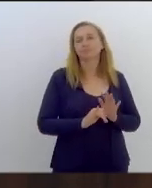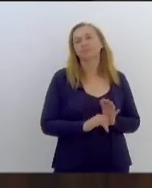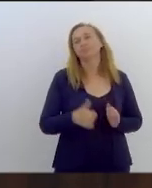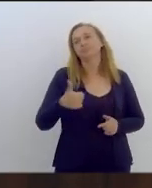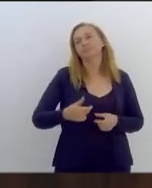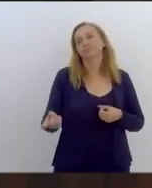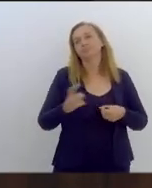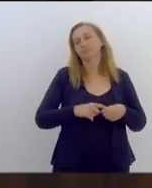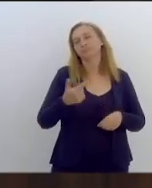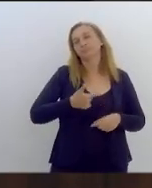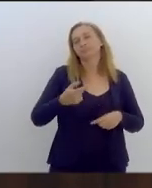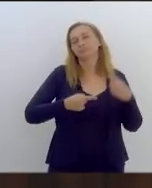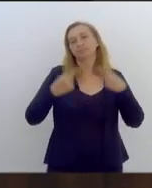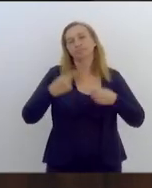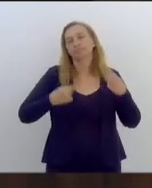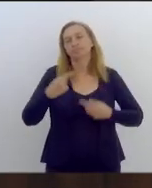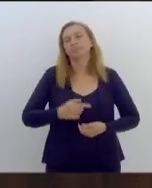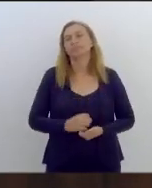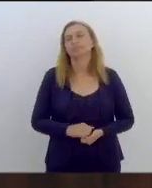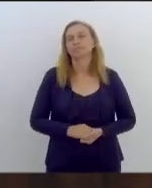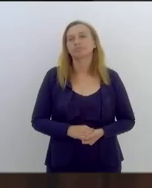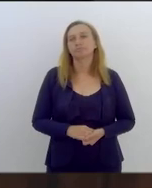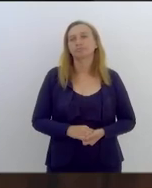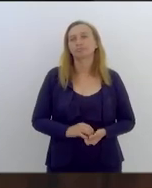primeira, retorna em segunda.